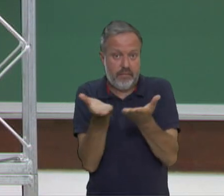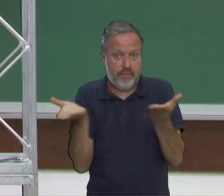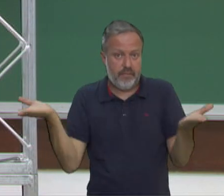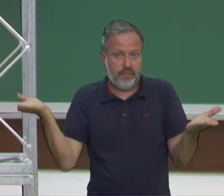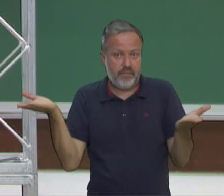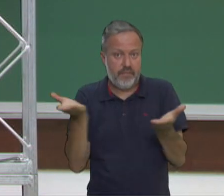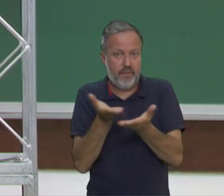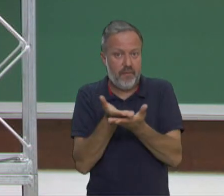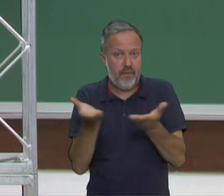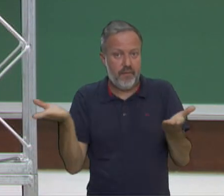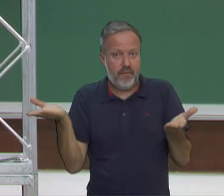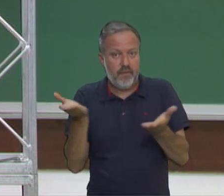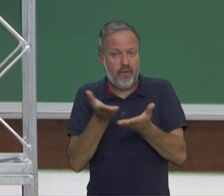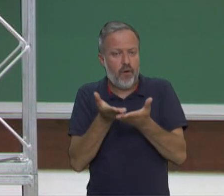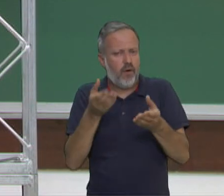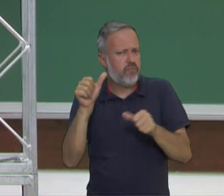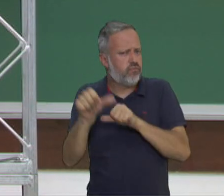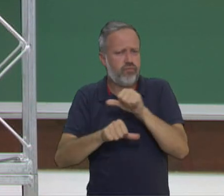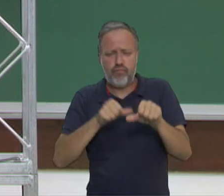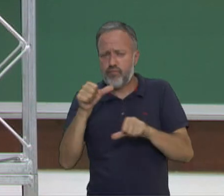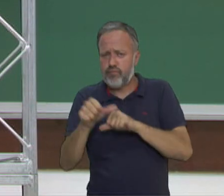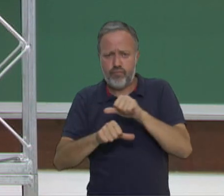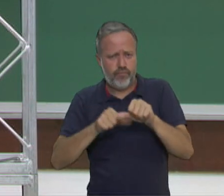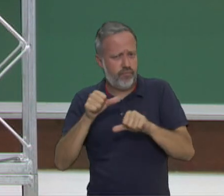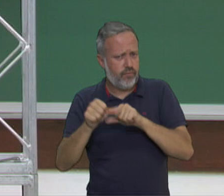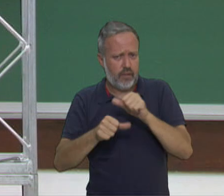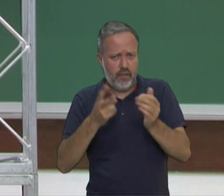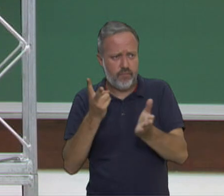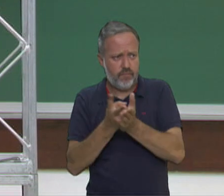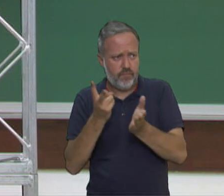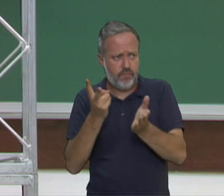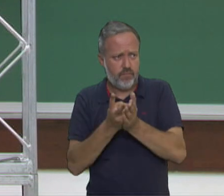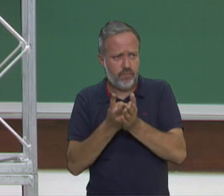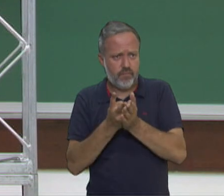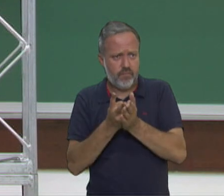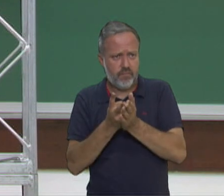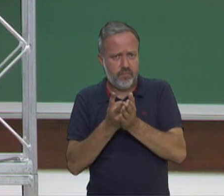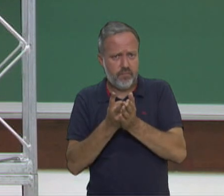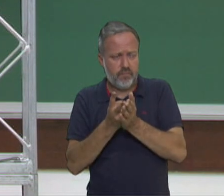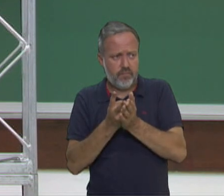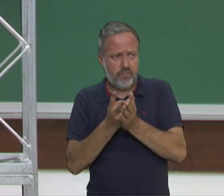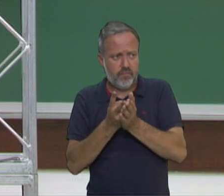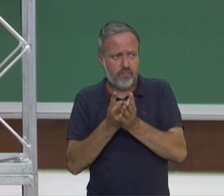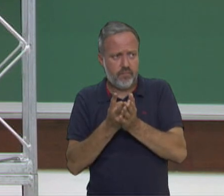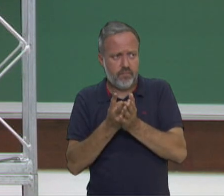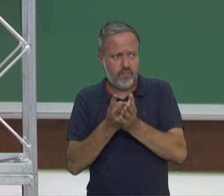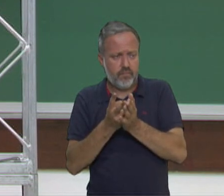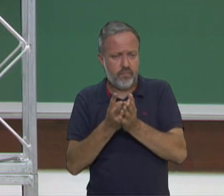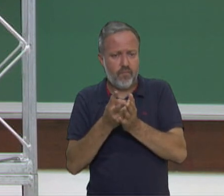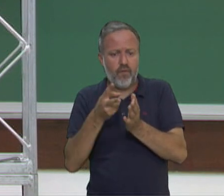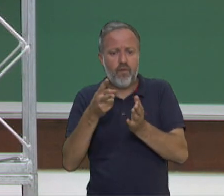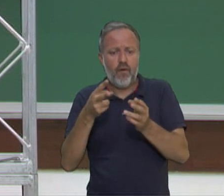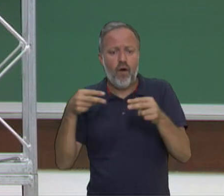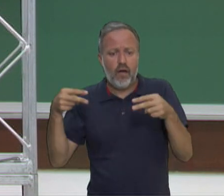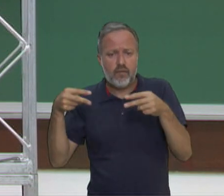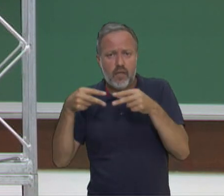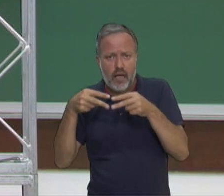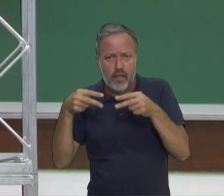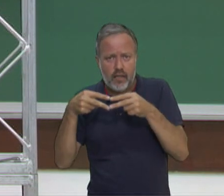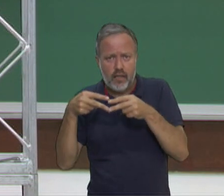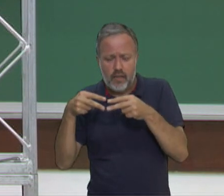posso mudar o formato dele com muita facilidade, e ductibilidade, eu posso fazer cabos, dutos e